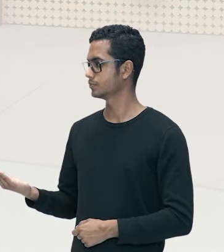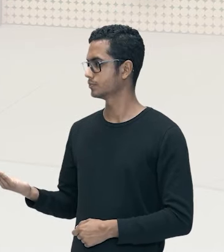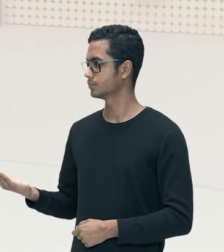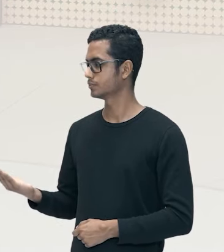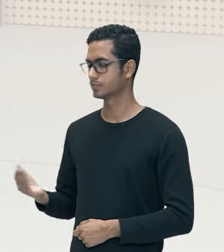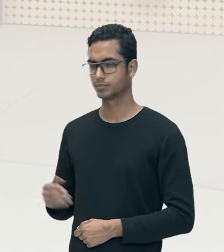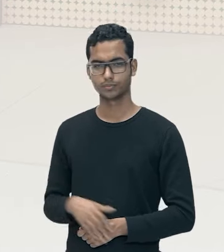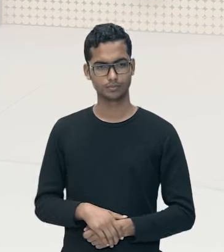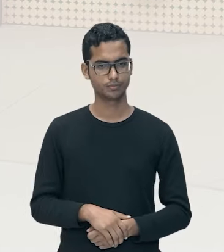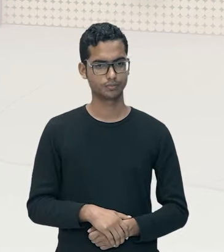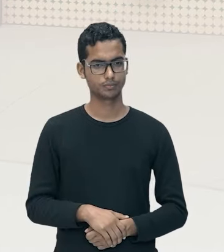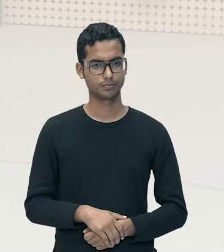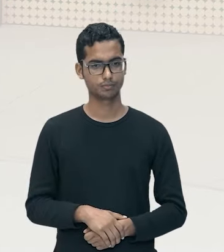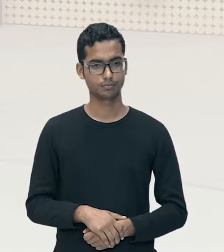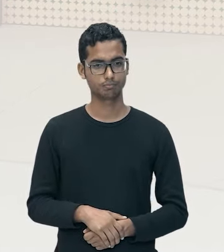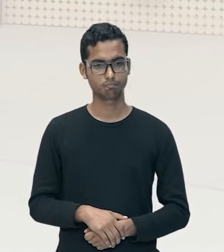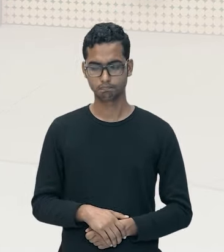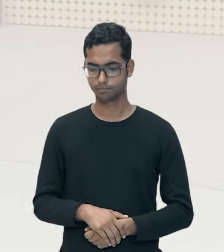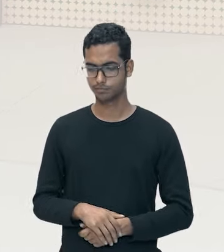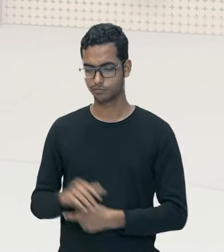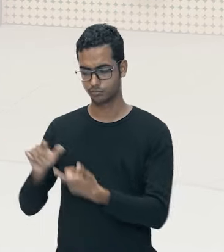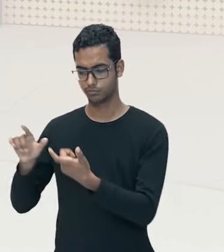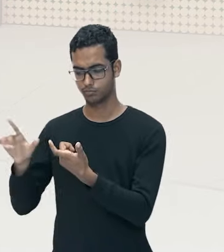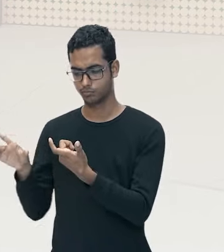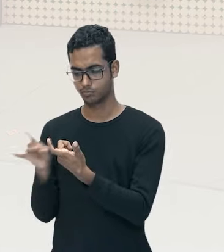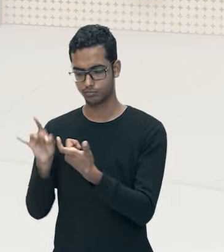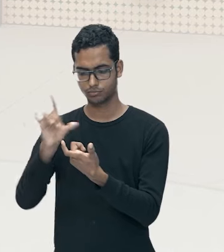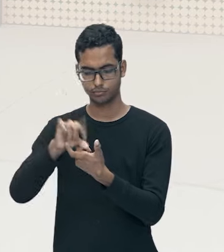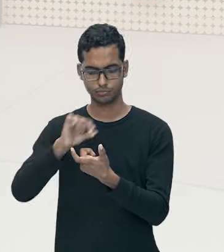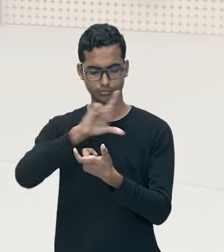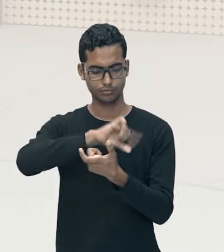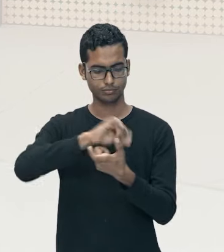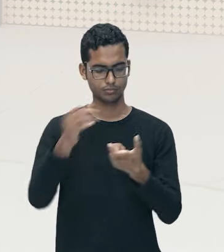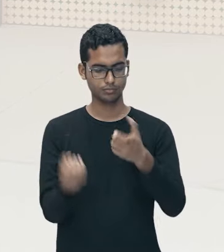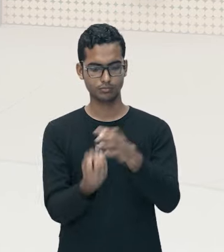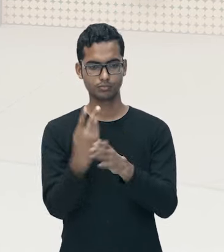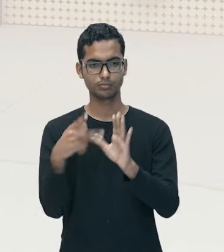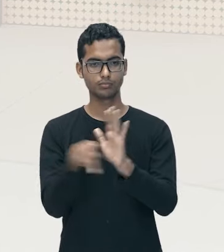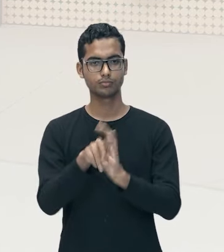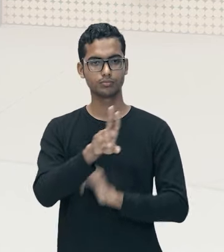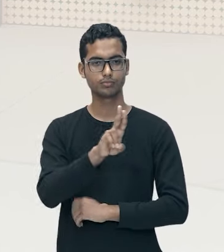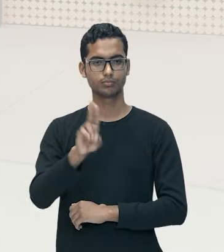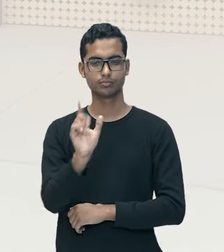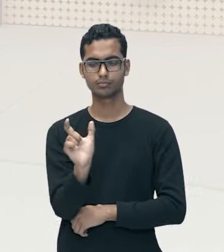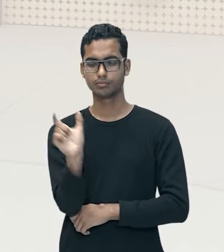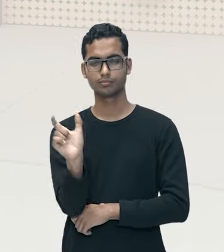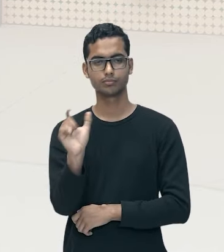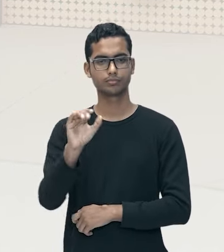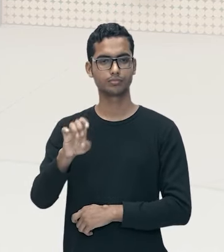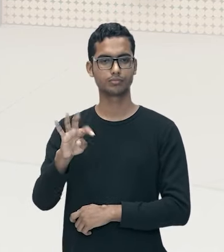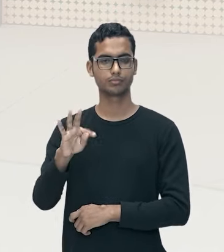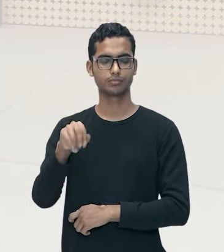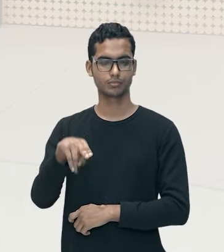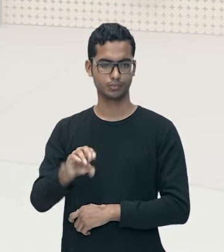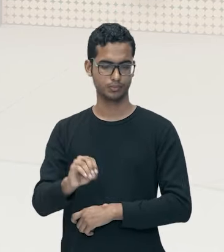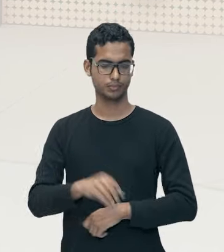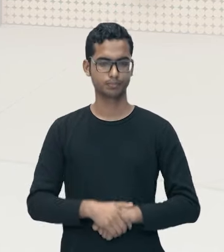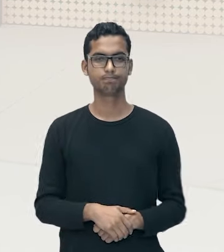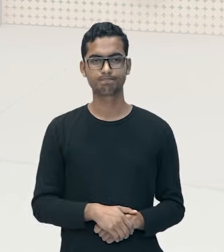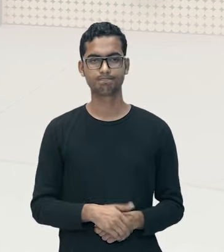olha só juntei todas as partes e tive o nome outra maneira que a gente pode né identificar e conceituar esses